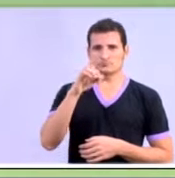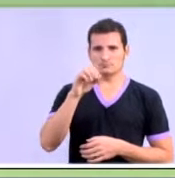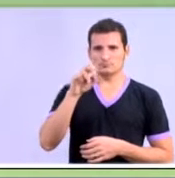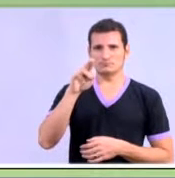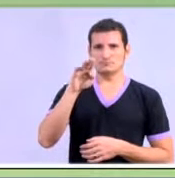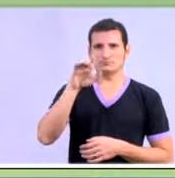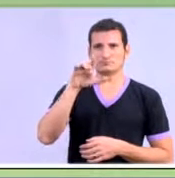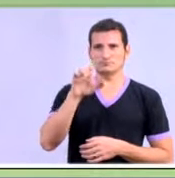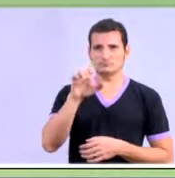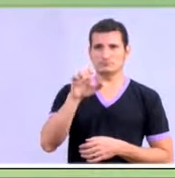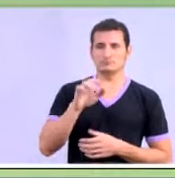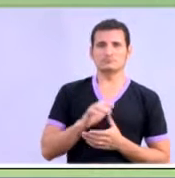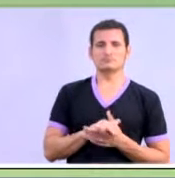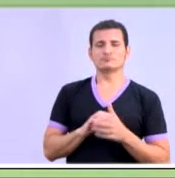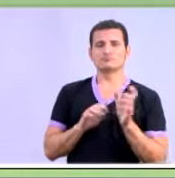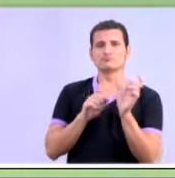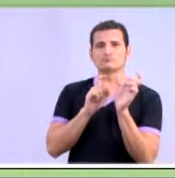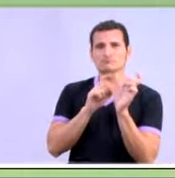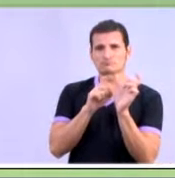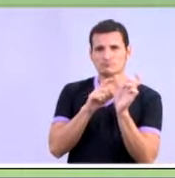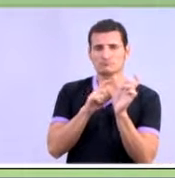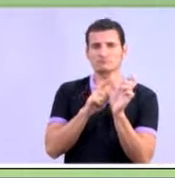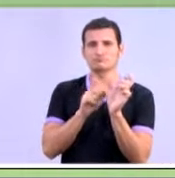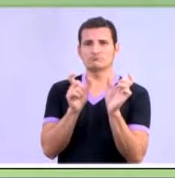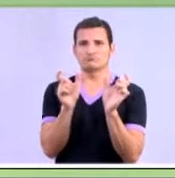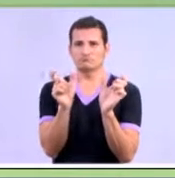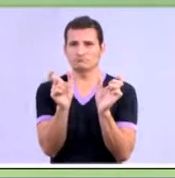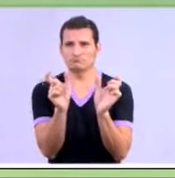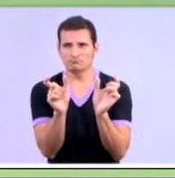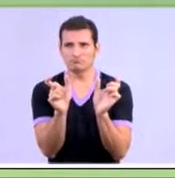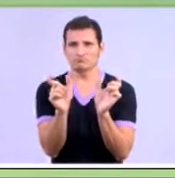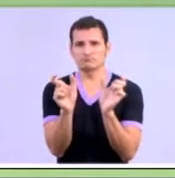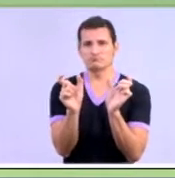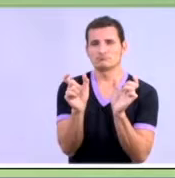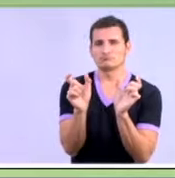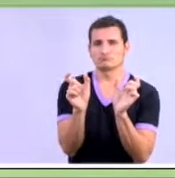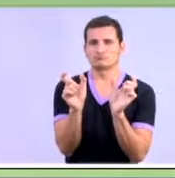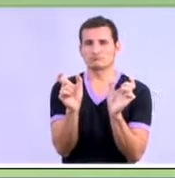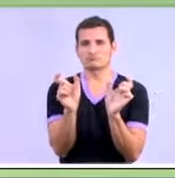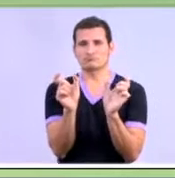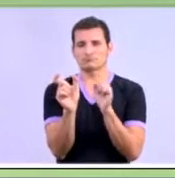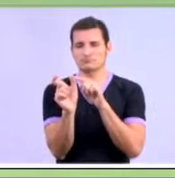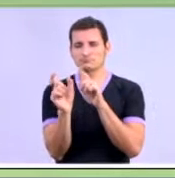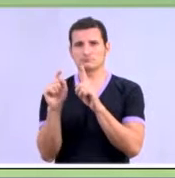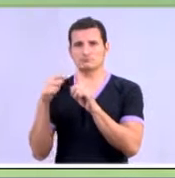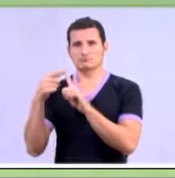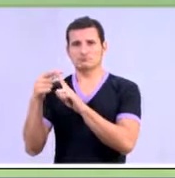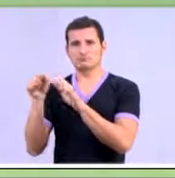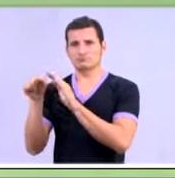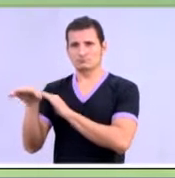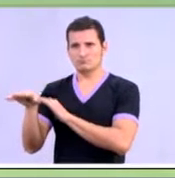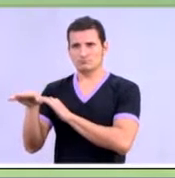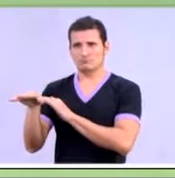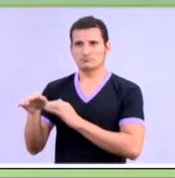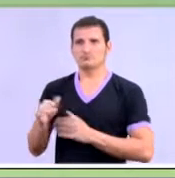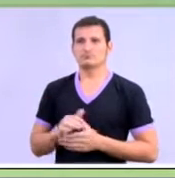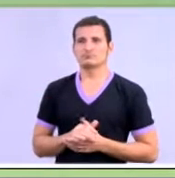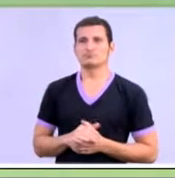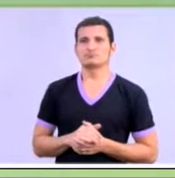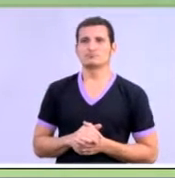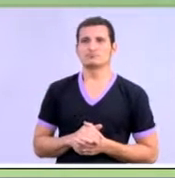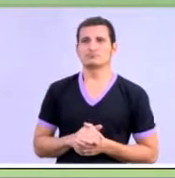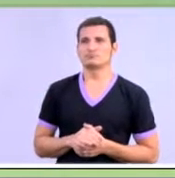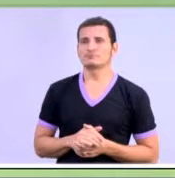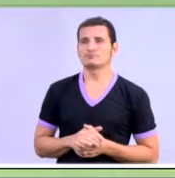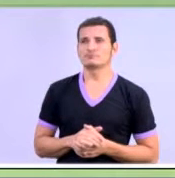acontecer? O saldo vai receber o saldo que ele tinha antes, mais o valor do depósito. Quando esse método receber o